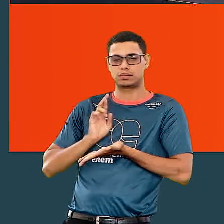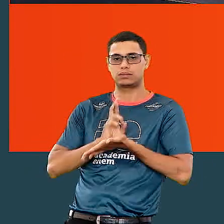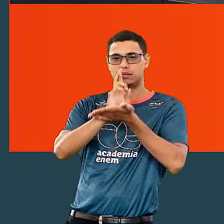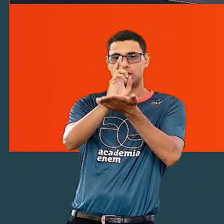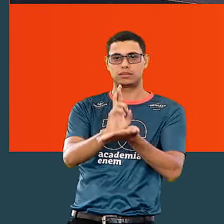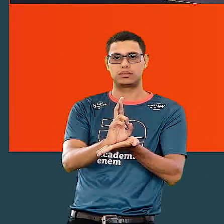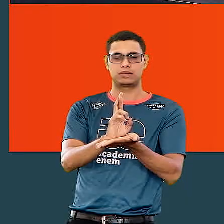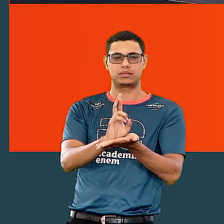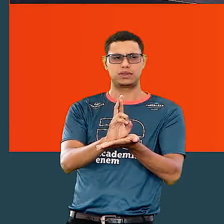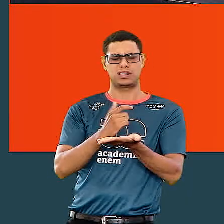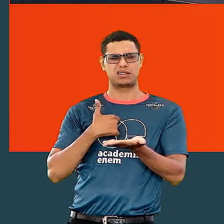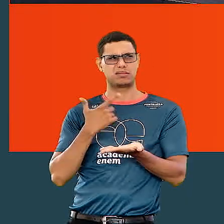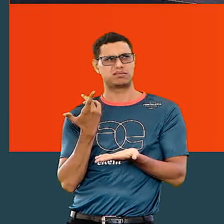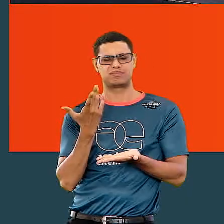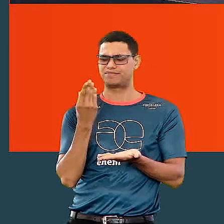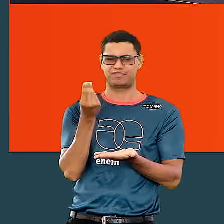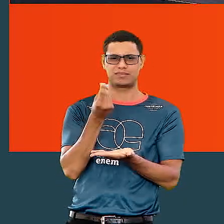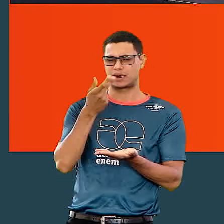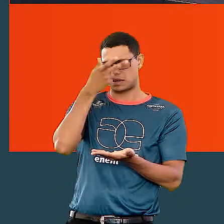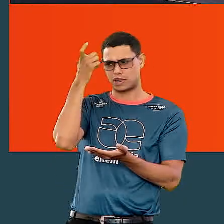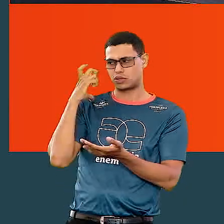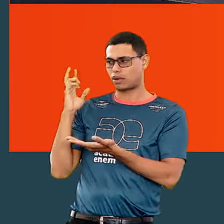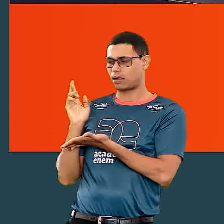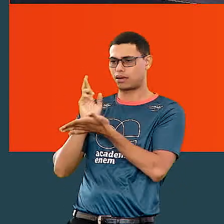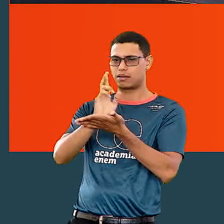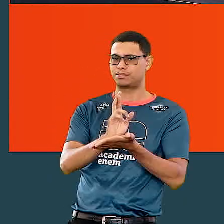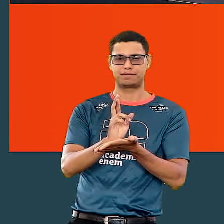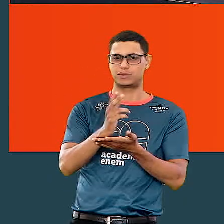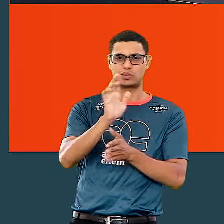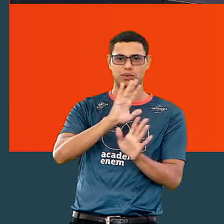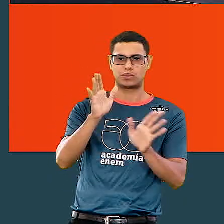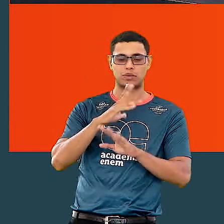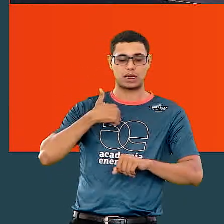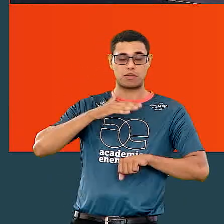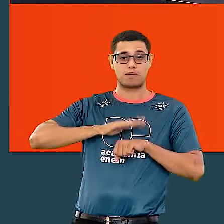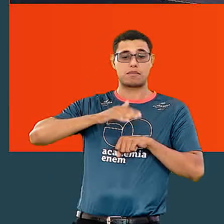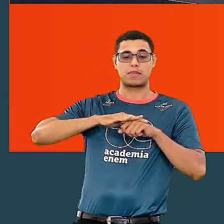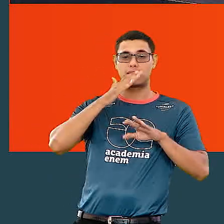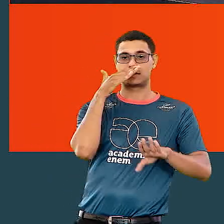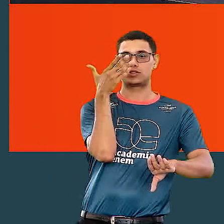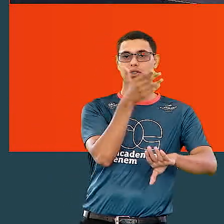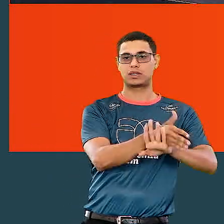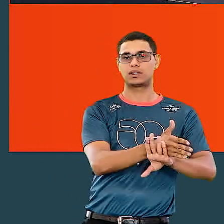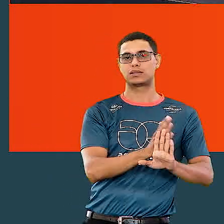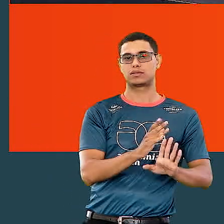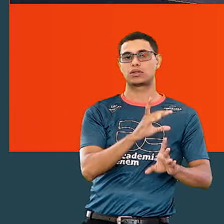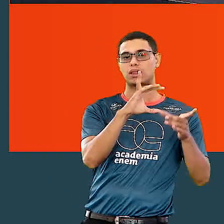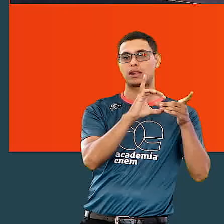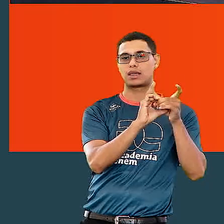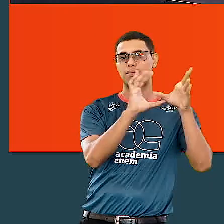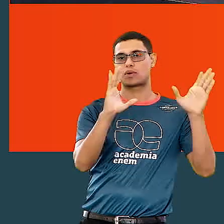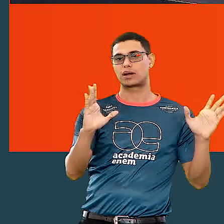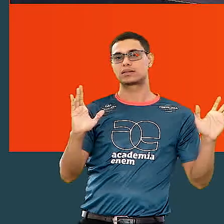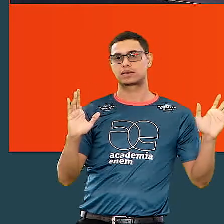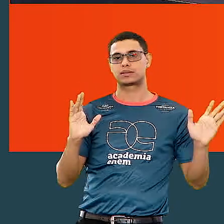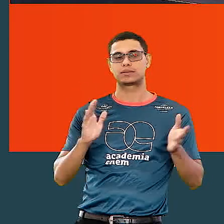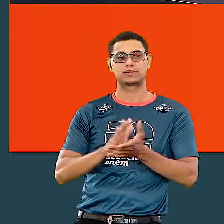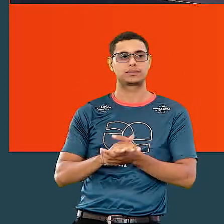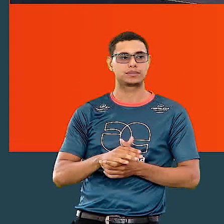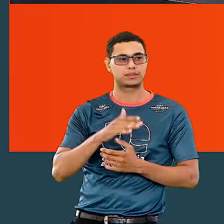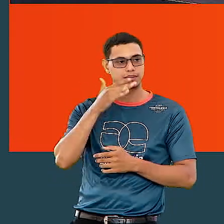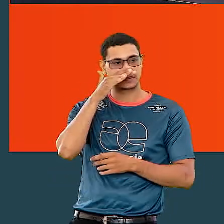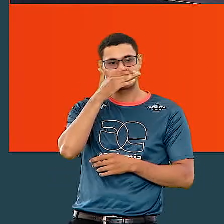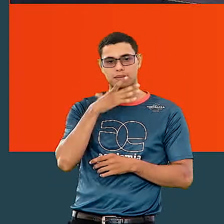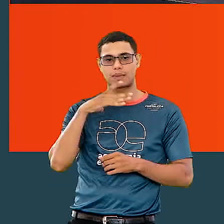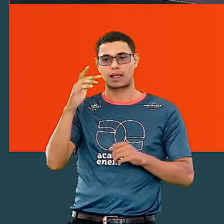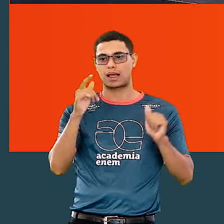representativa. Não, eu não escolhi pessoas para me representar. Sou eu mesmo, é direta. Democracia direta, Grécia Antiga. Marcou o item